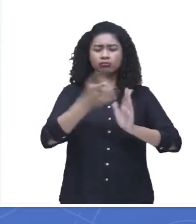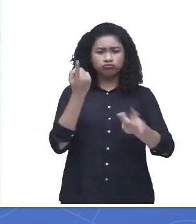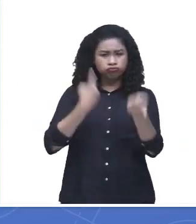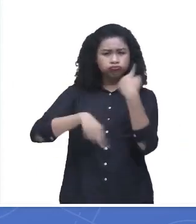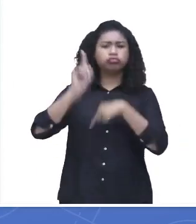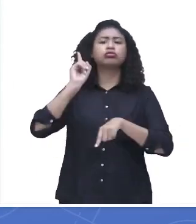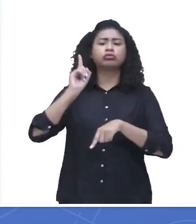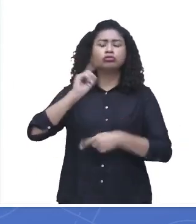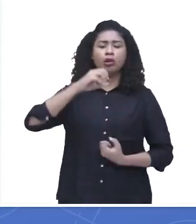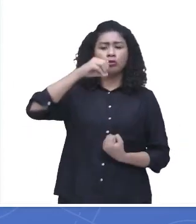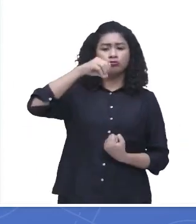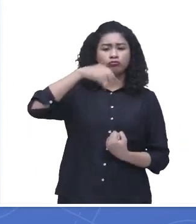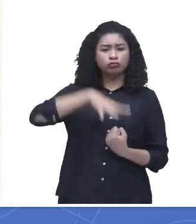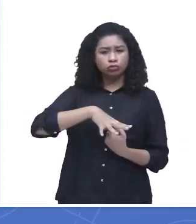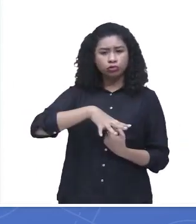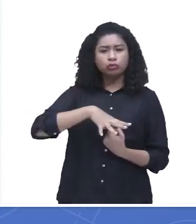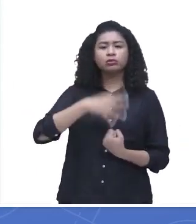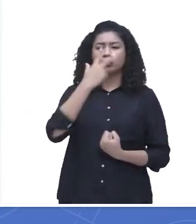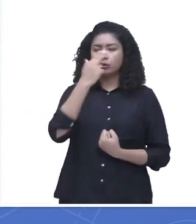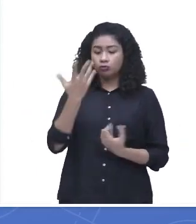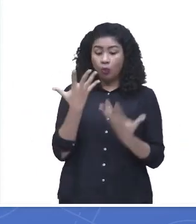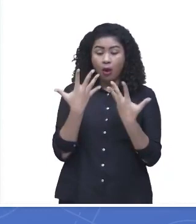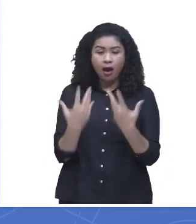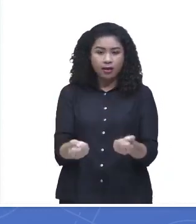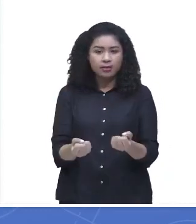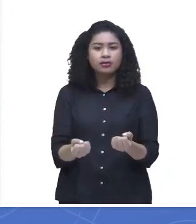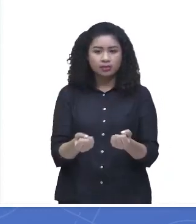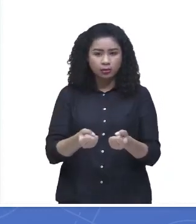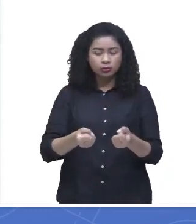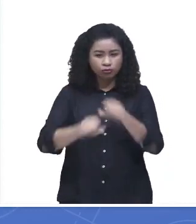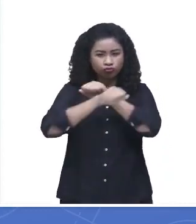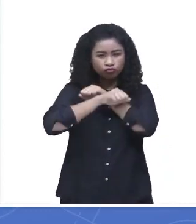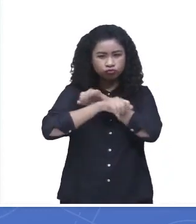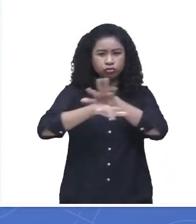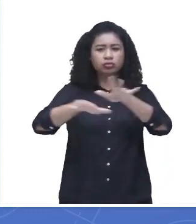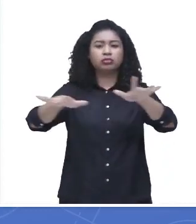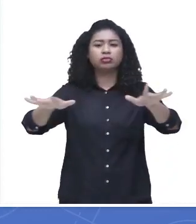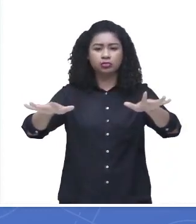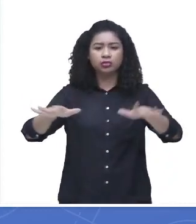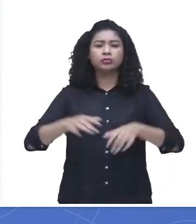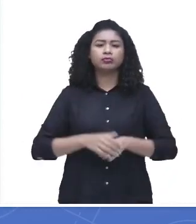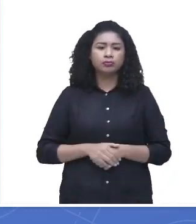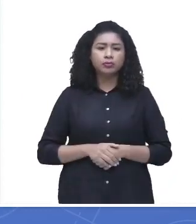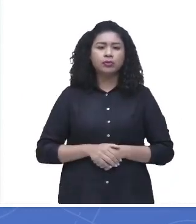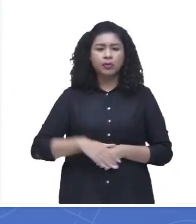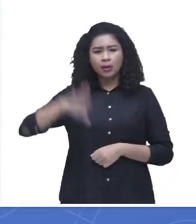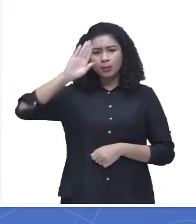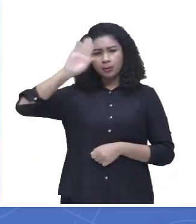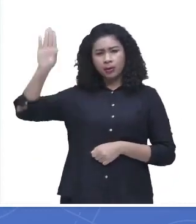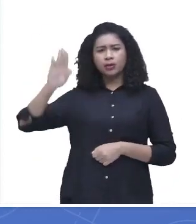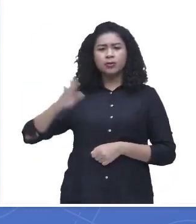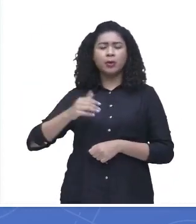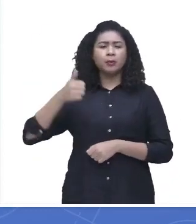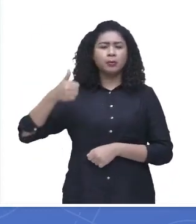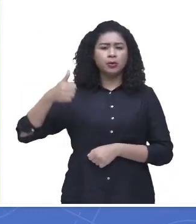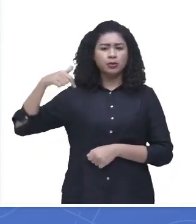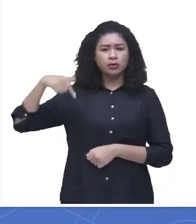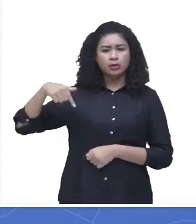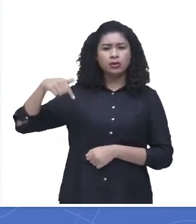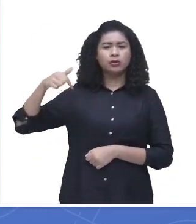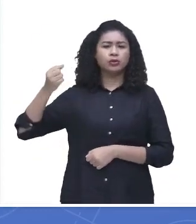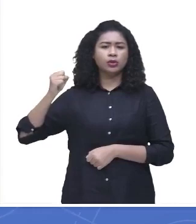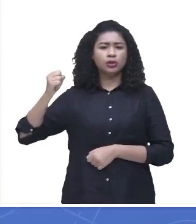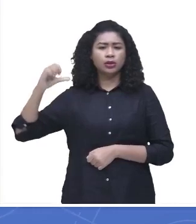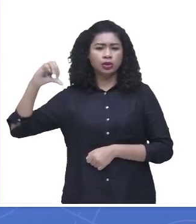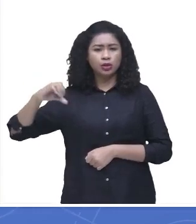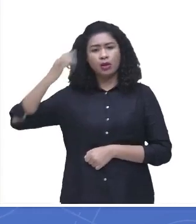o iluminismo foram retomados com maior vigor e amplitude 13 anos mais tarde, em 1789, na França.